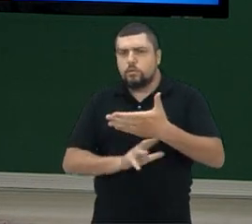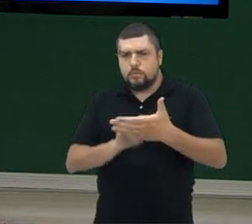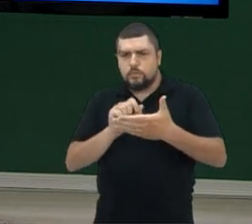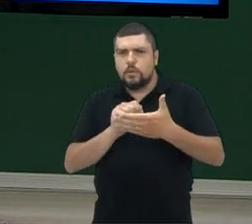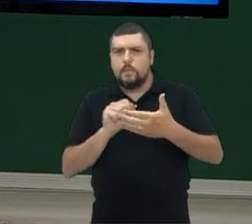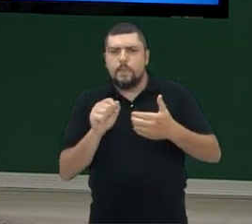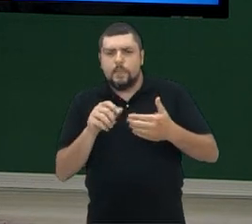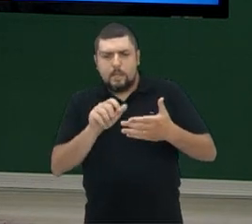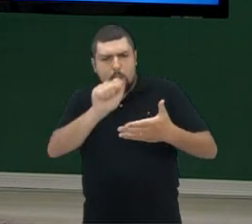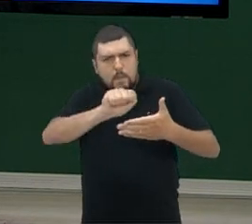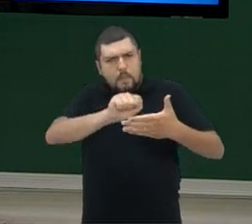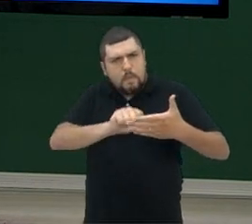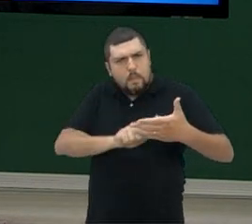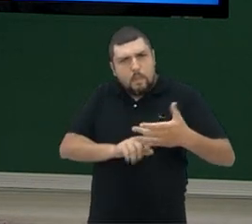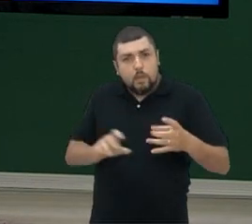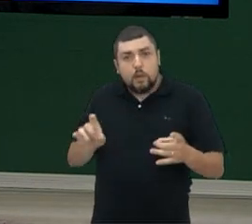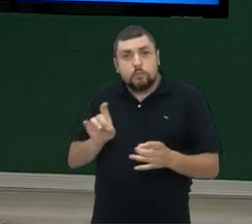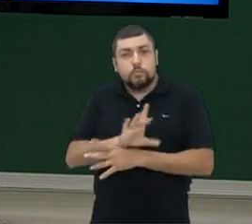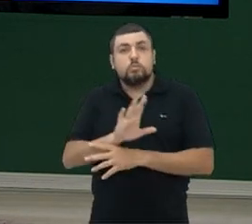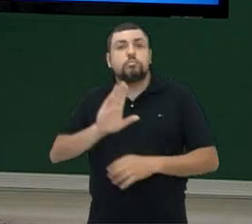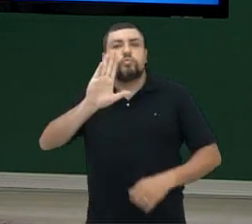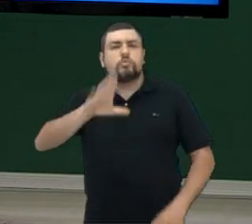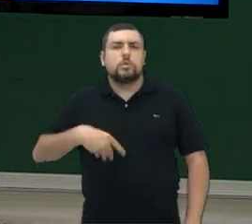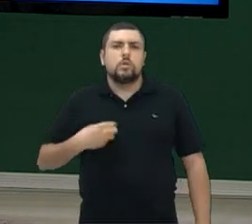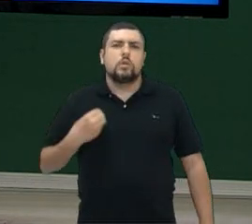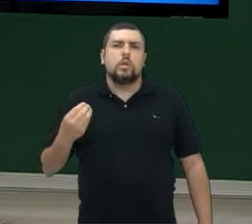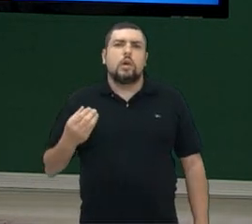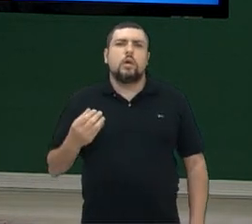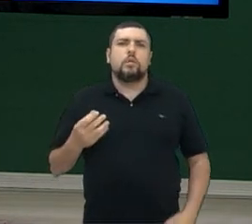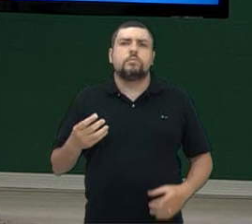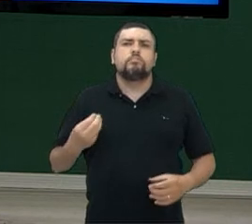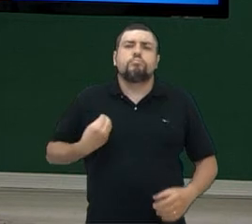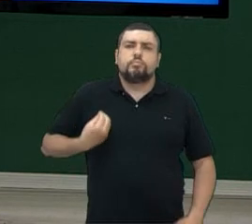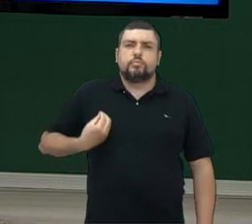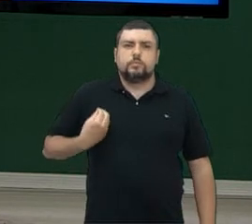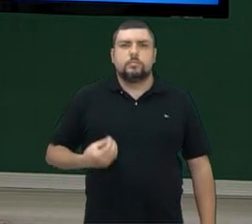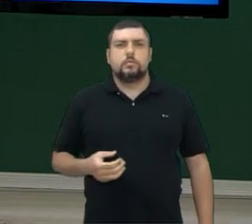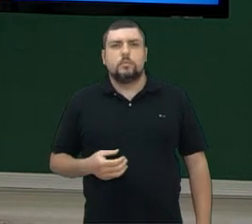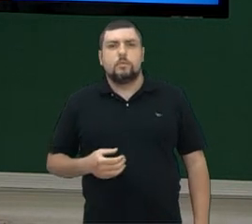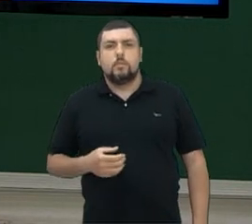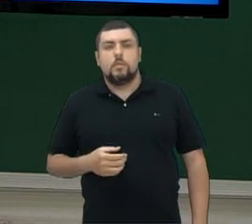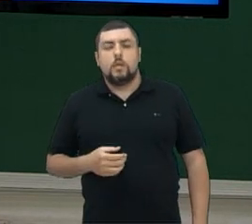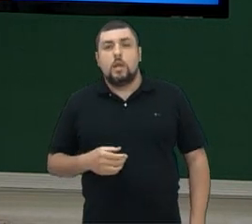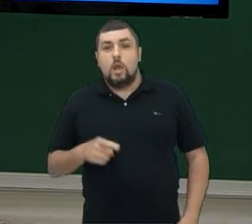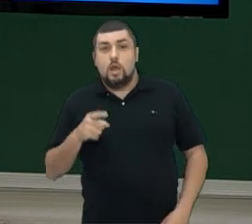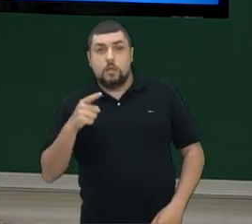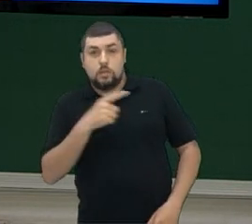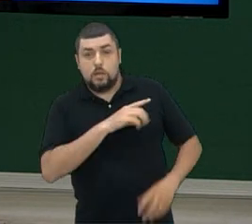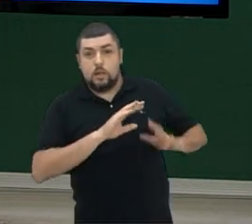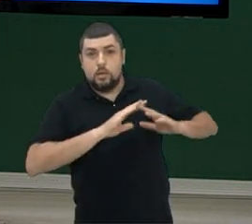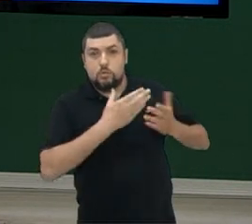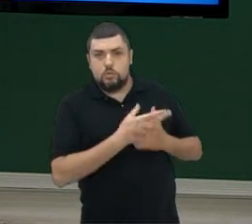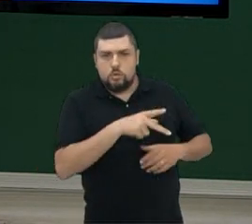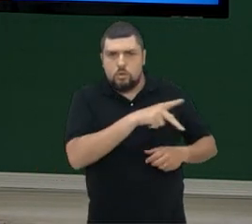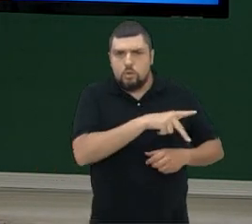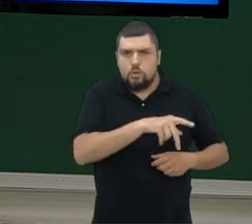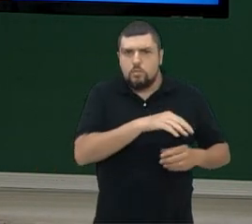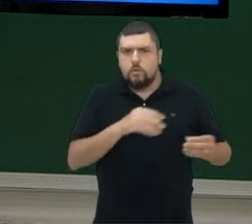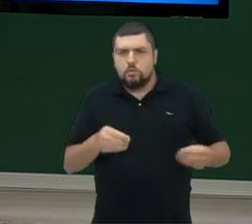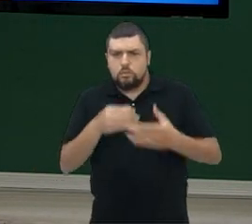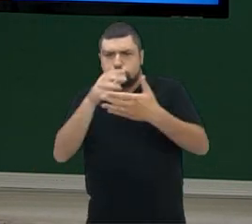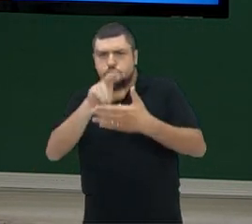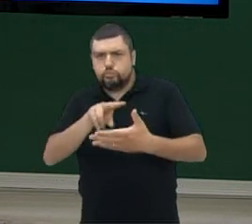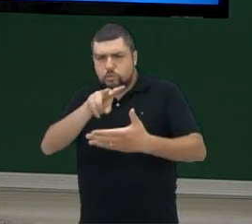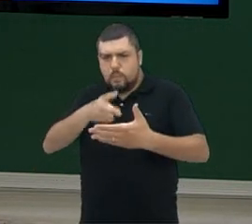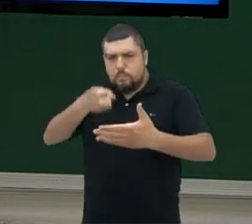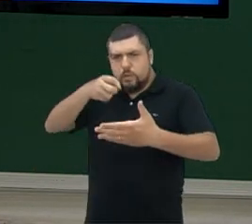professor, seu professor da escola, pegar esse link da atividade que você fez e computá-la como presença no outro